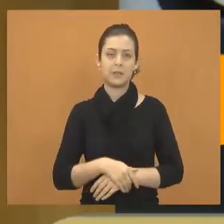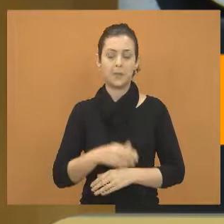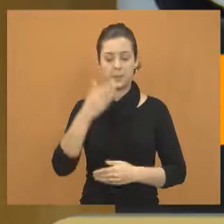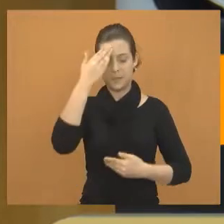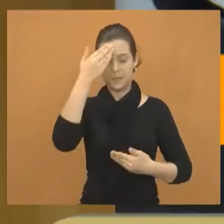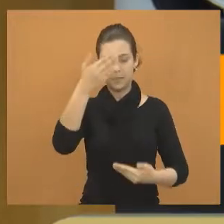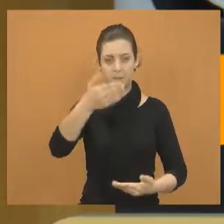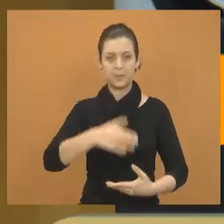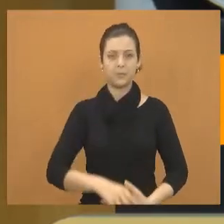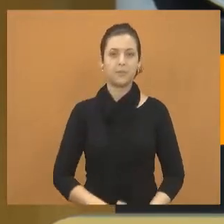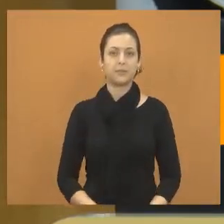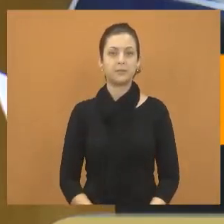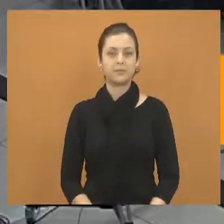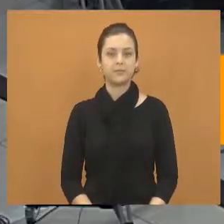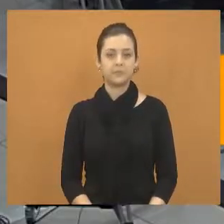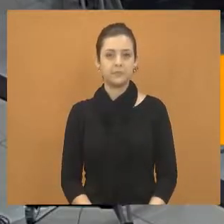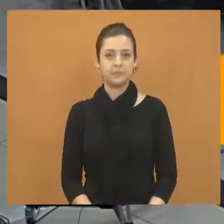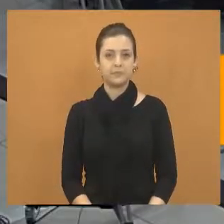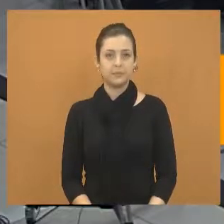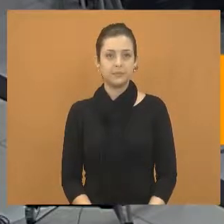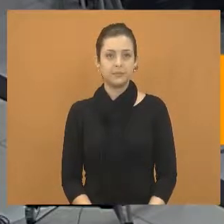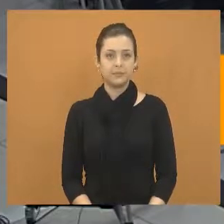Muito obrigado.